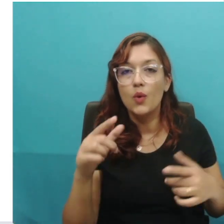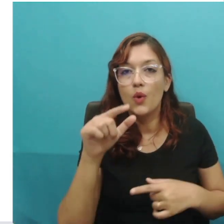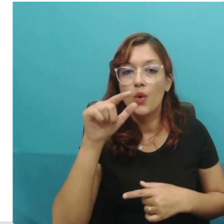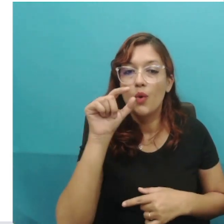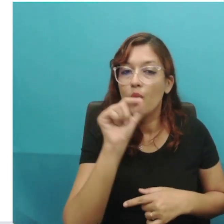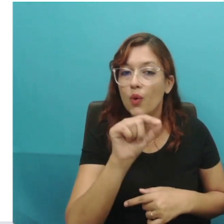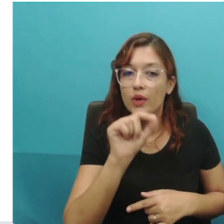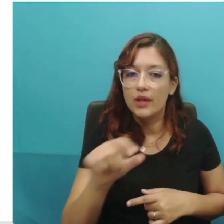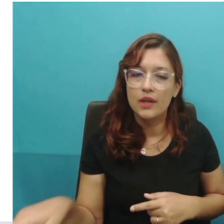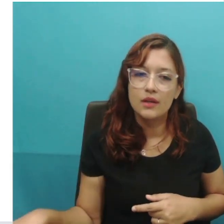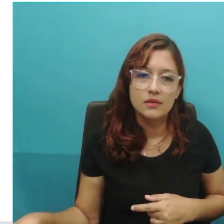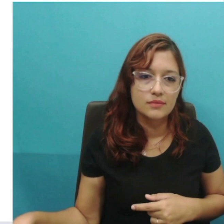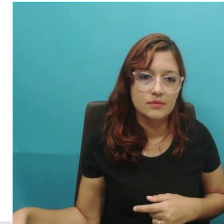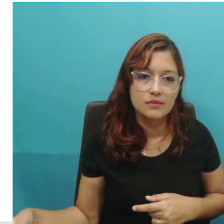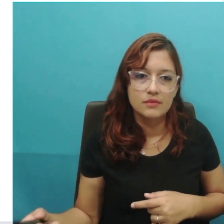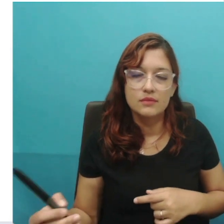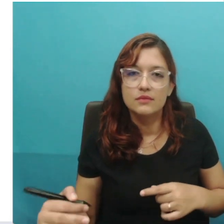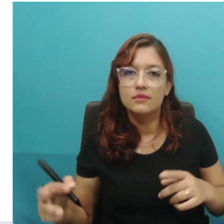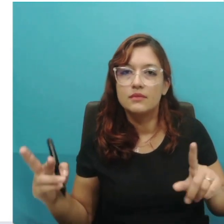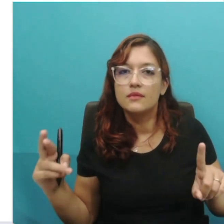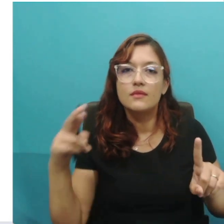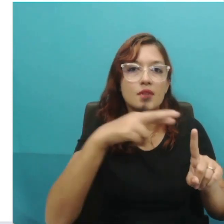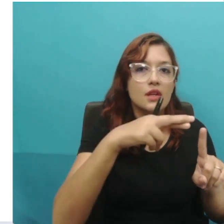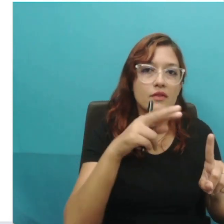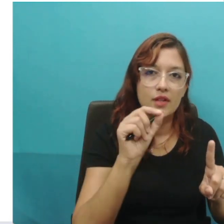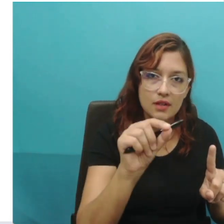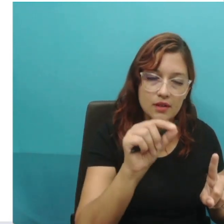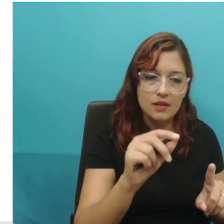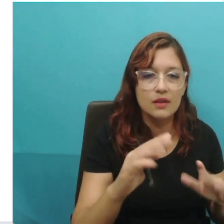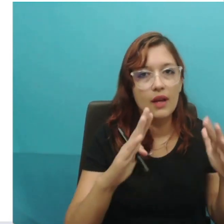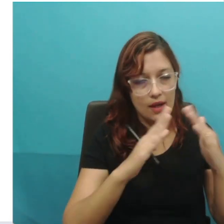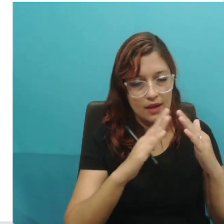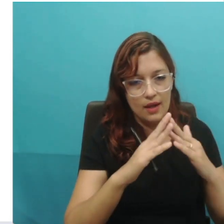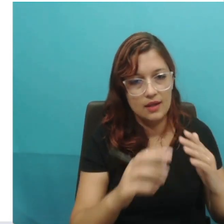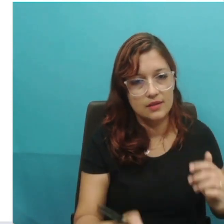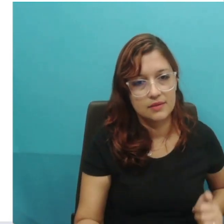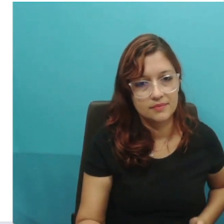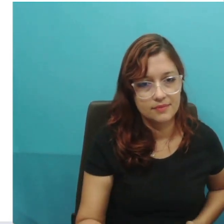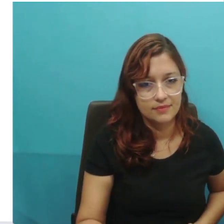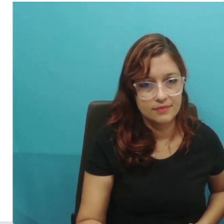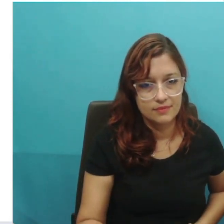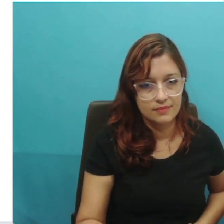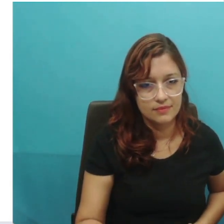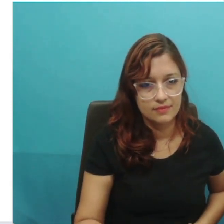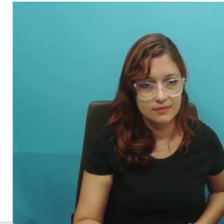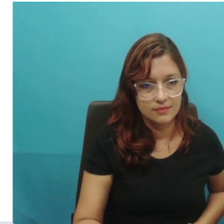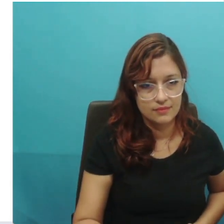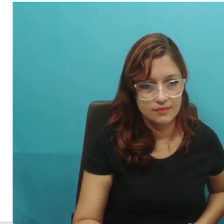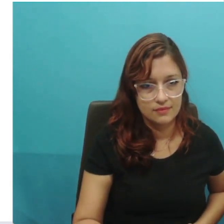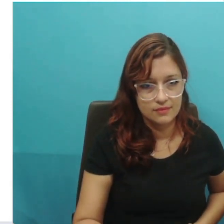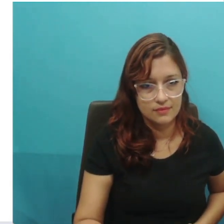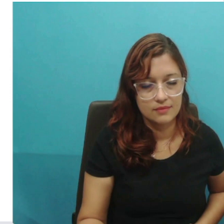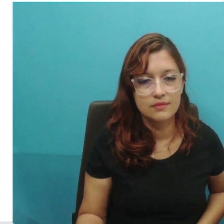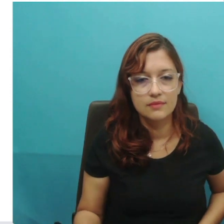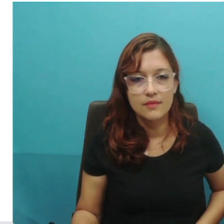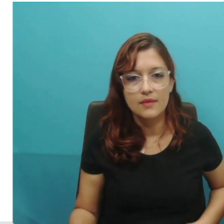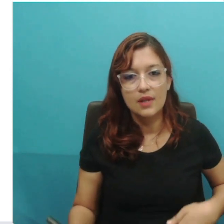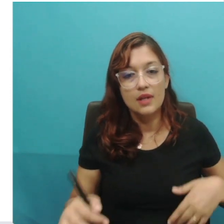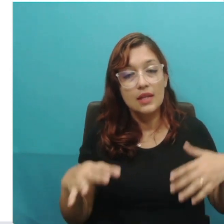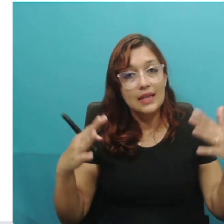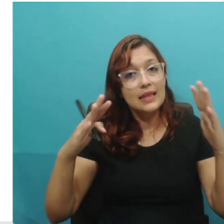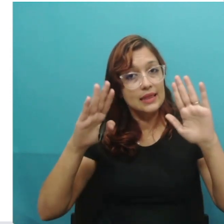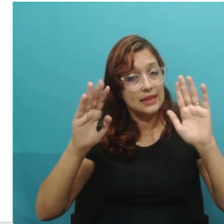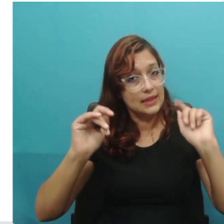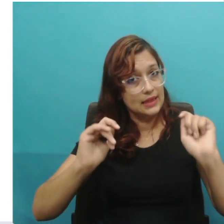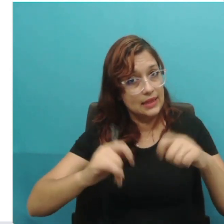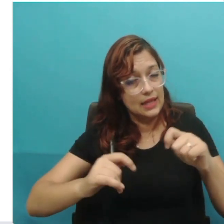Então, a casa é bonita. A casa em que eu moro e a casa é bonita. Então, o que está se referindo à